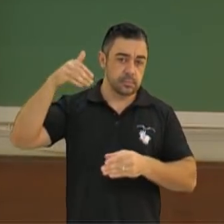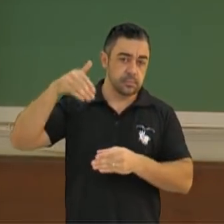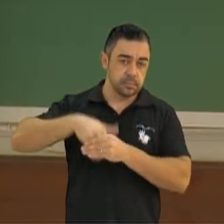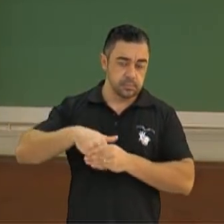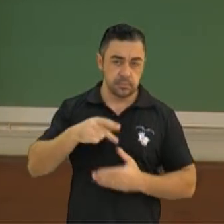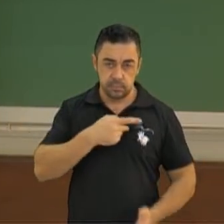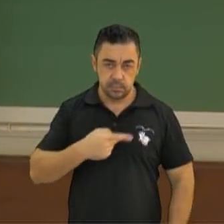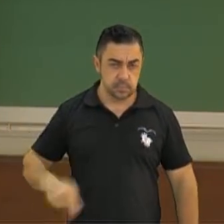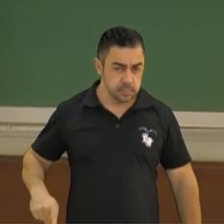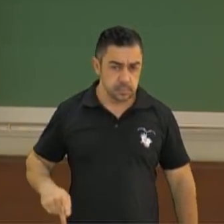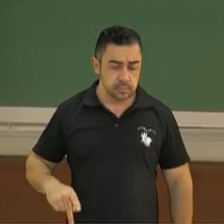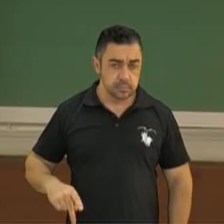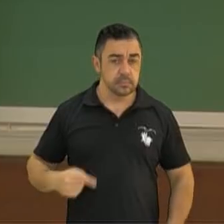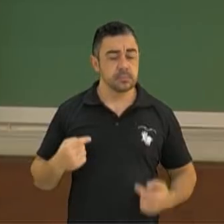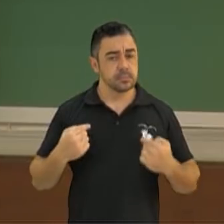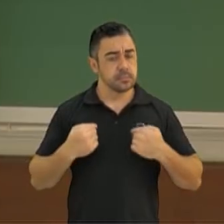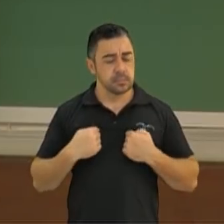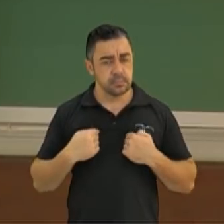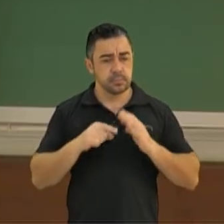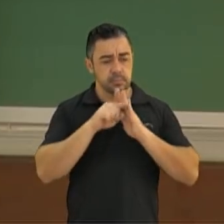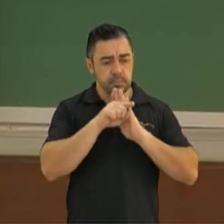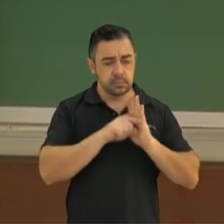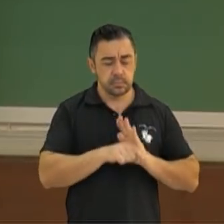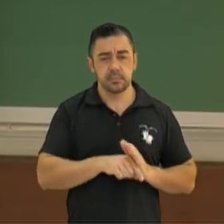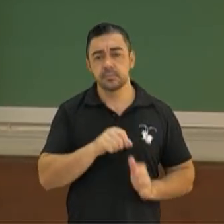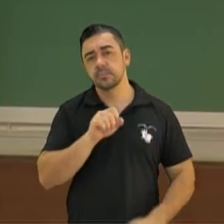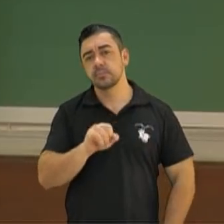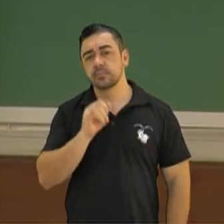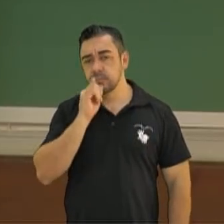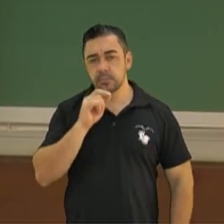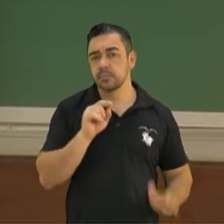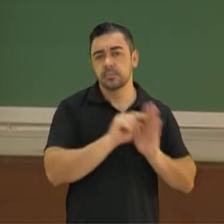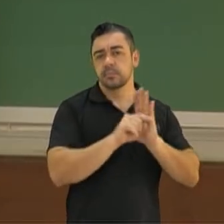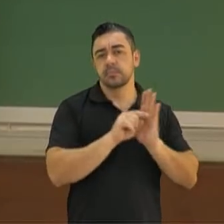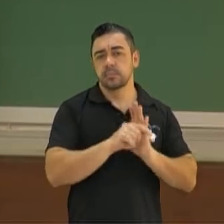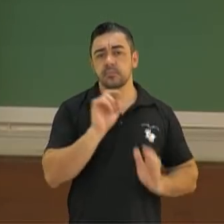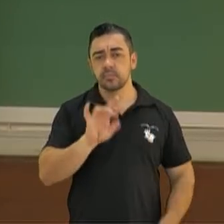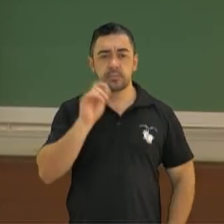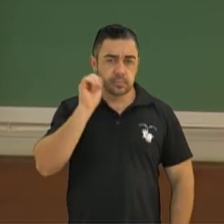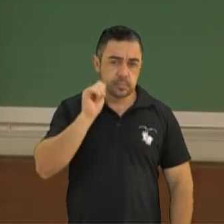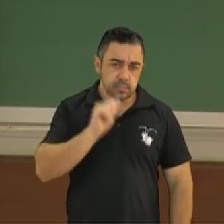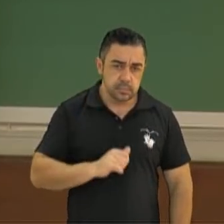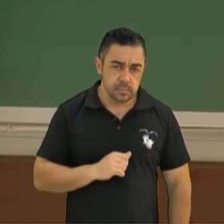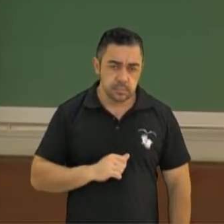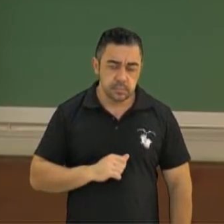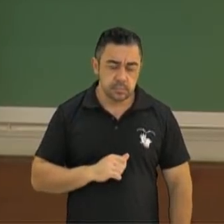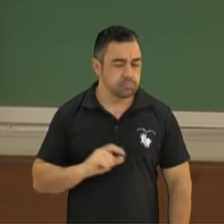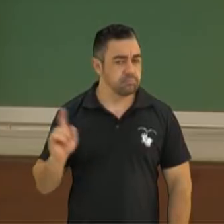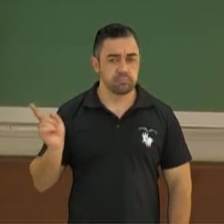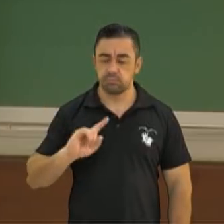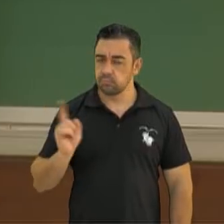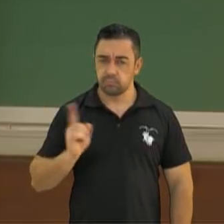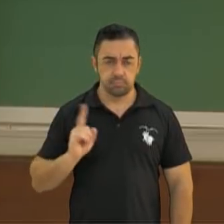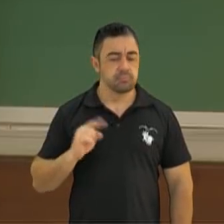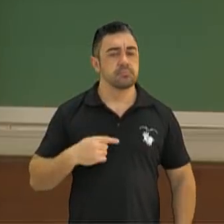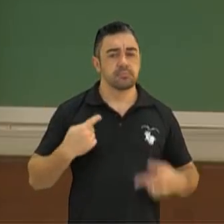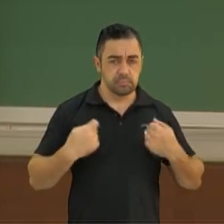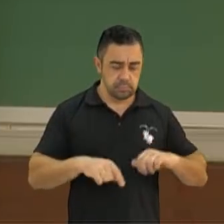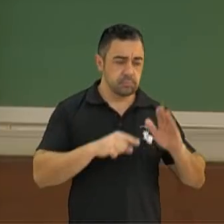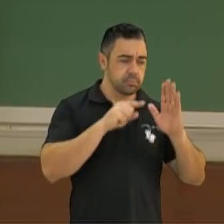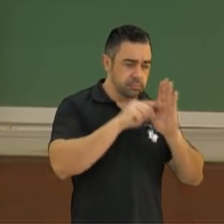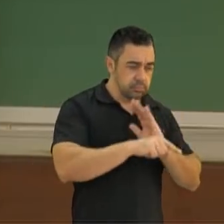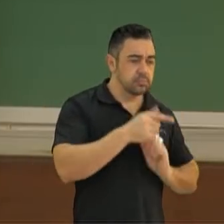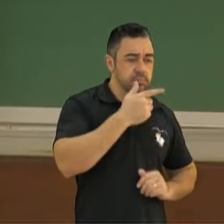para presidente, teria algum sentido se eu entrevistasse só as mulheres, apenas as mulheres? Não, eu tenho que